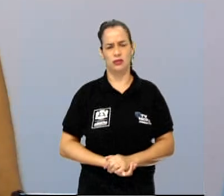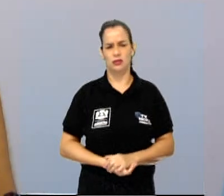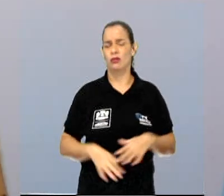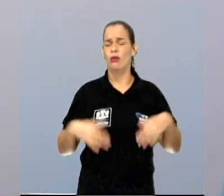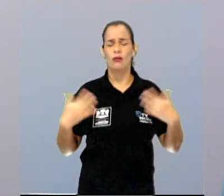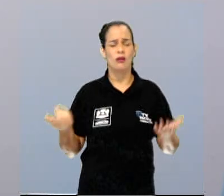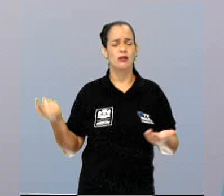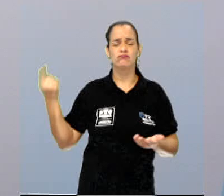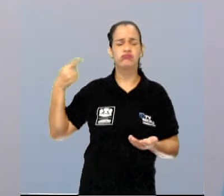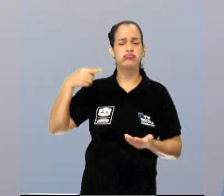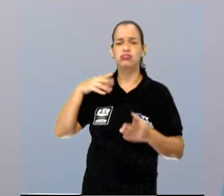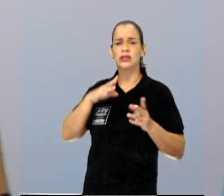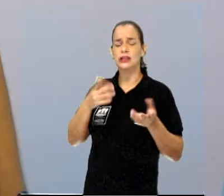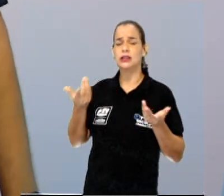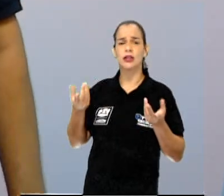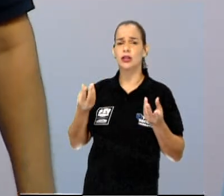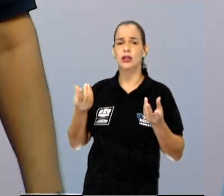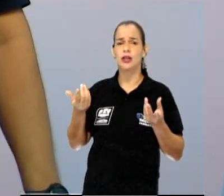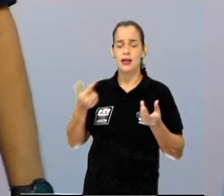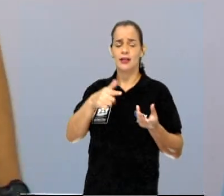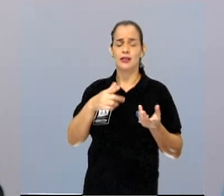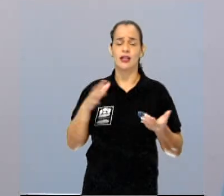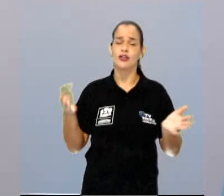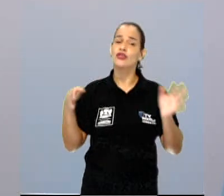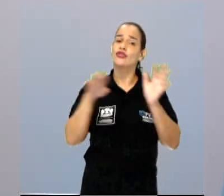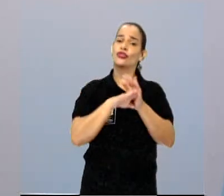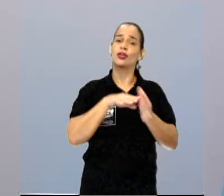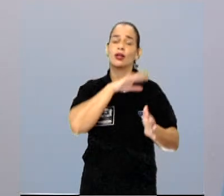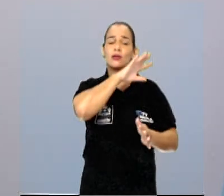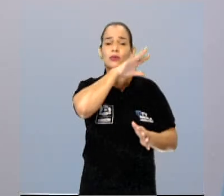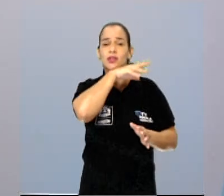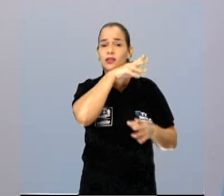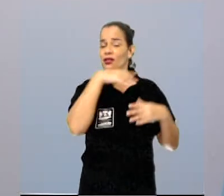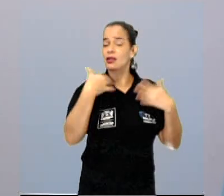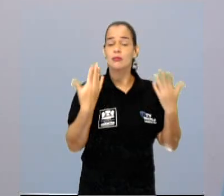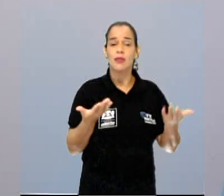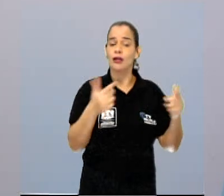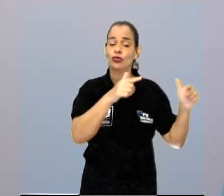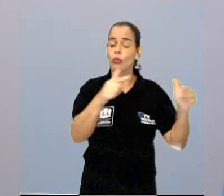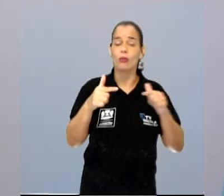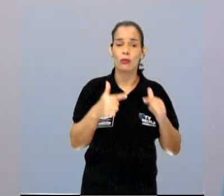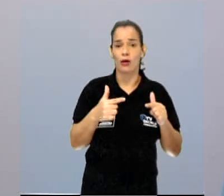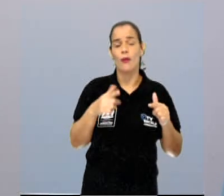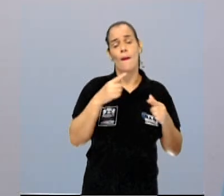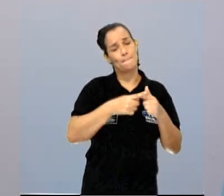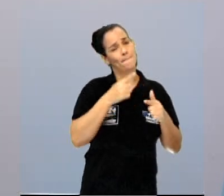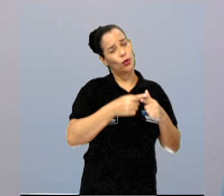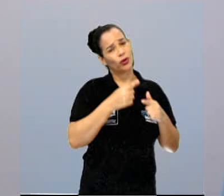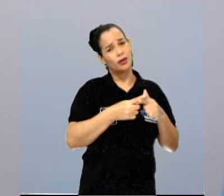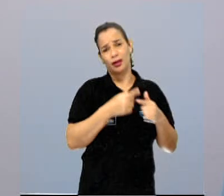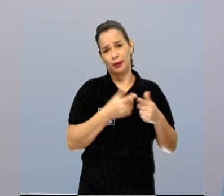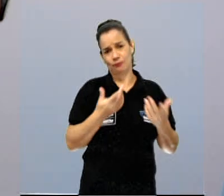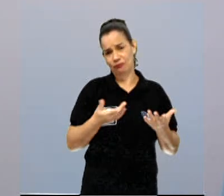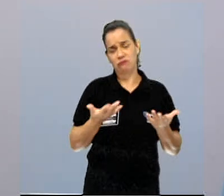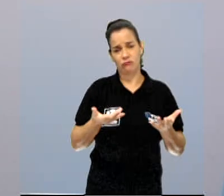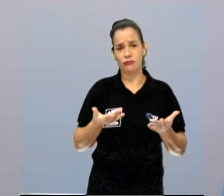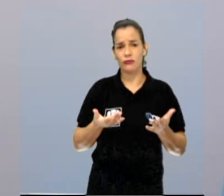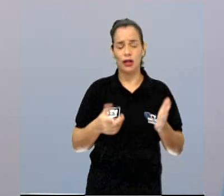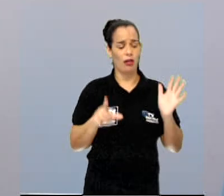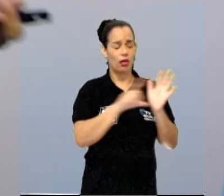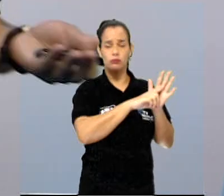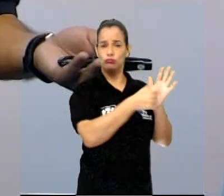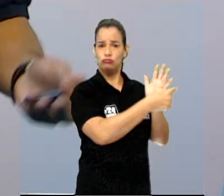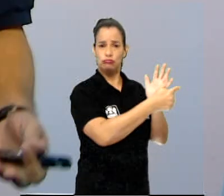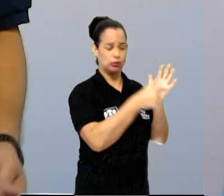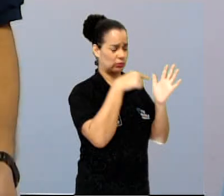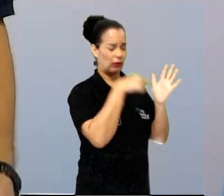a procedência desses animais, tá? Já que é um comércio ilegal e muitas vezes atrelado ali, ligado a uma